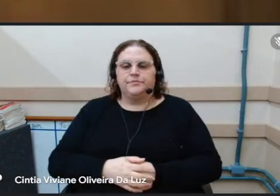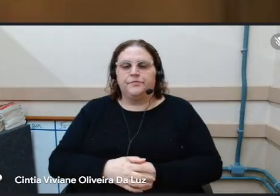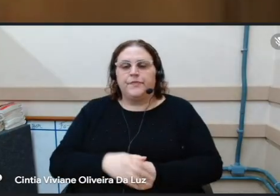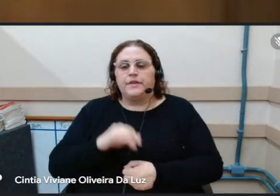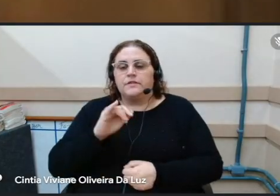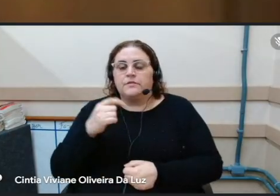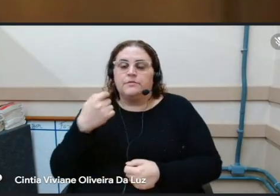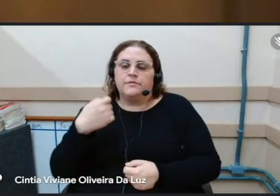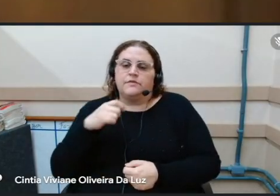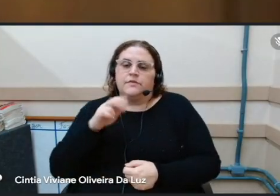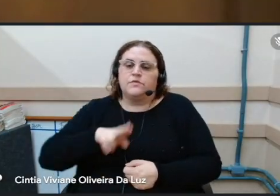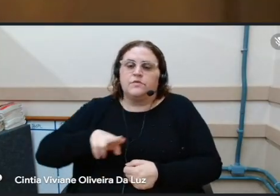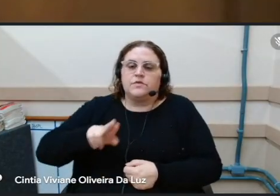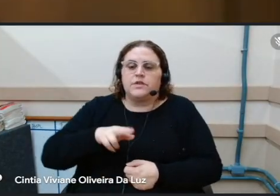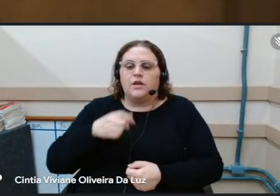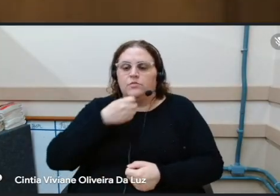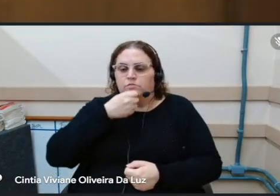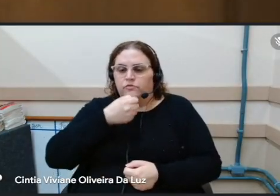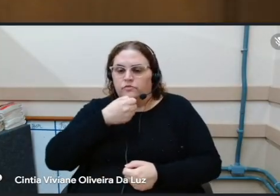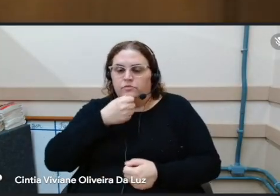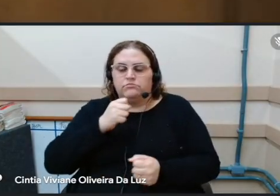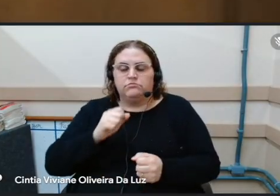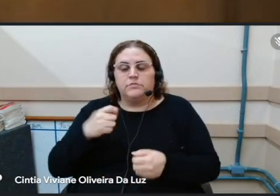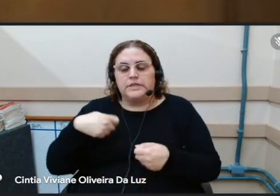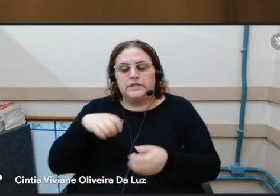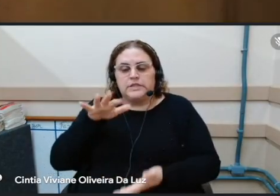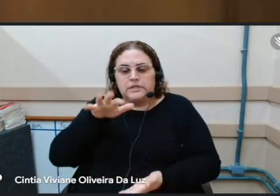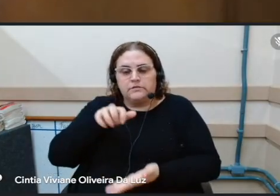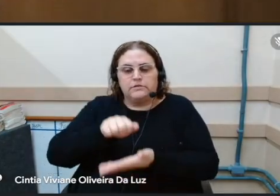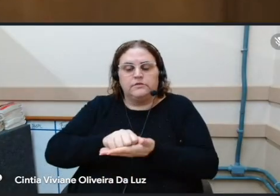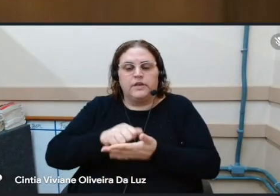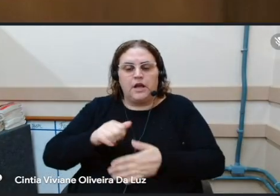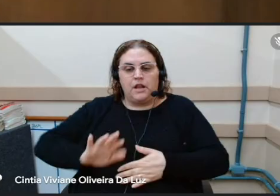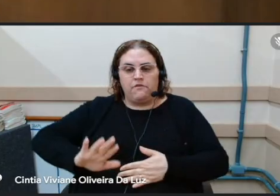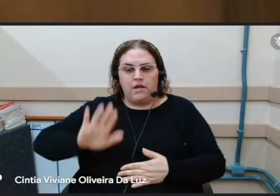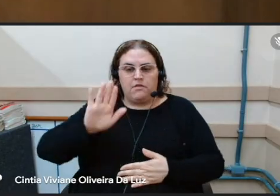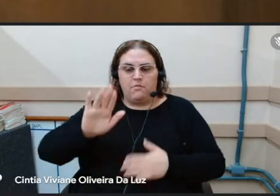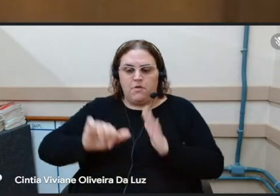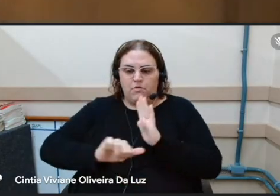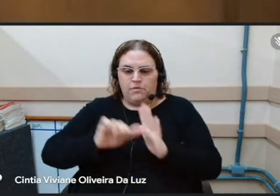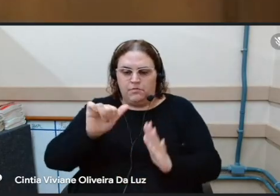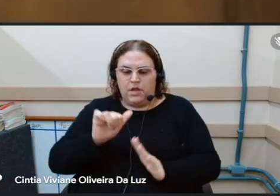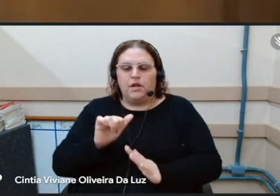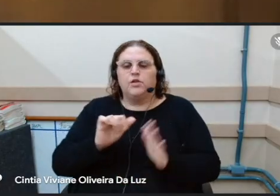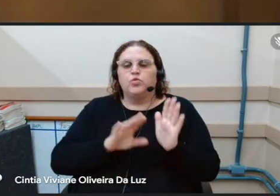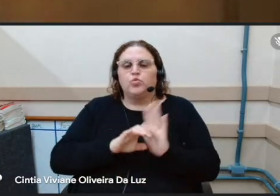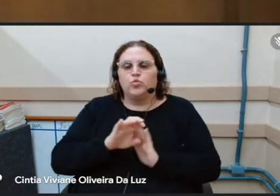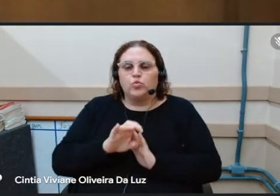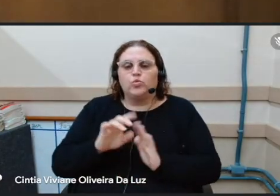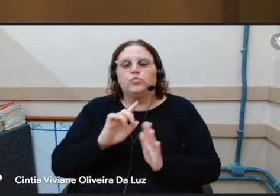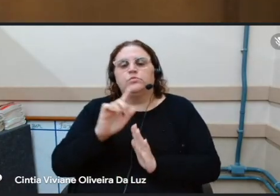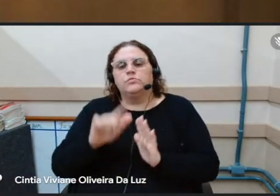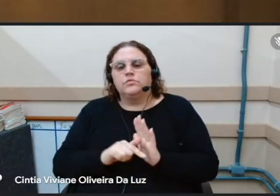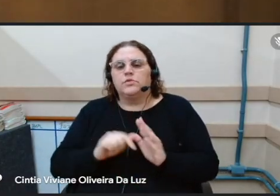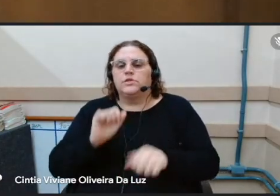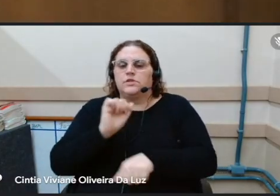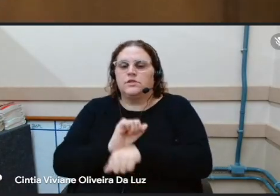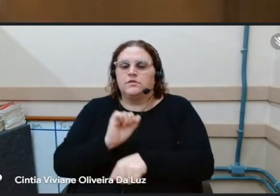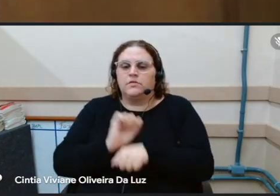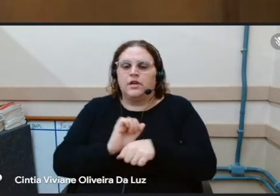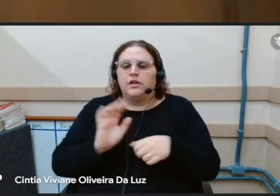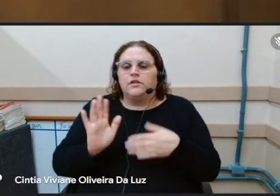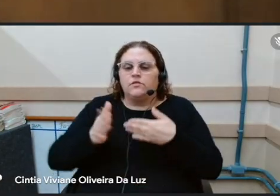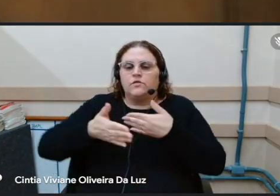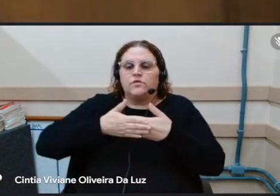utilizar o microfone né Pedimos que se inscrevam com recurso de levantar a mão do Google Meet e solicitamos que todos mantenham o áudio fechado